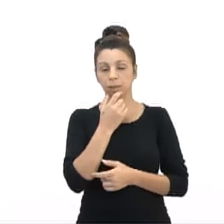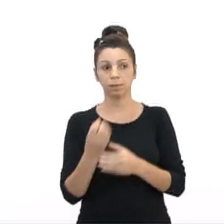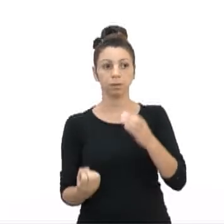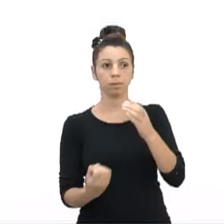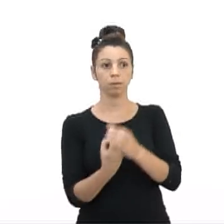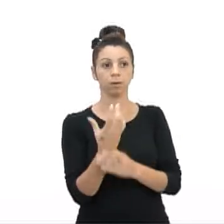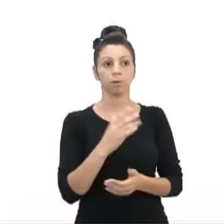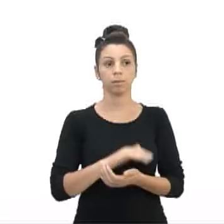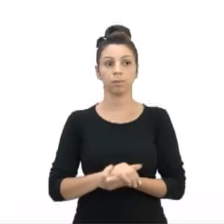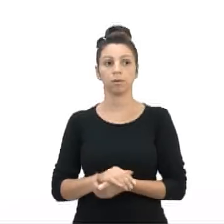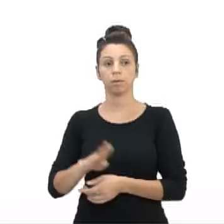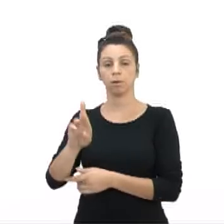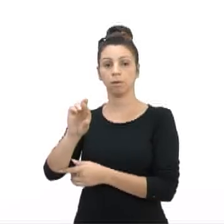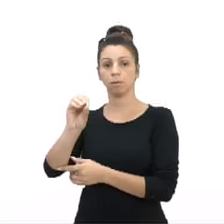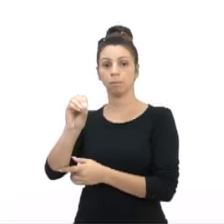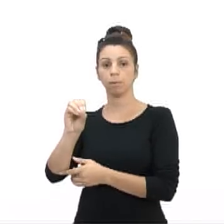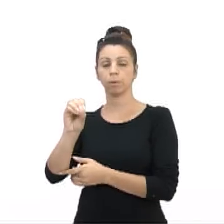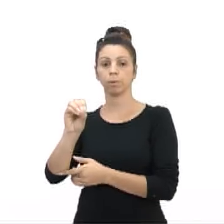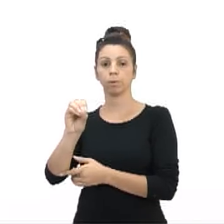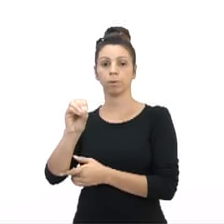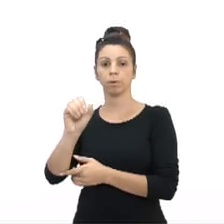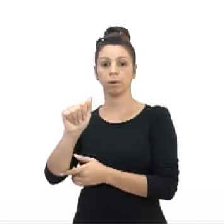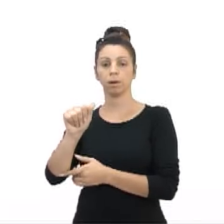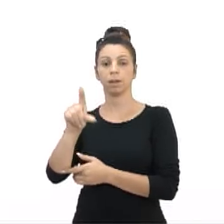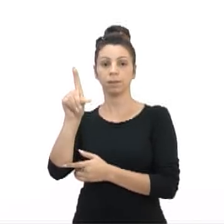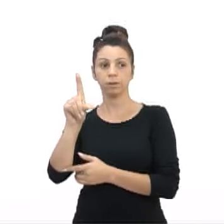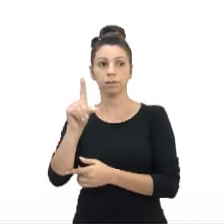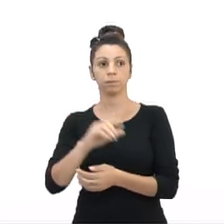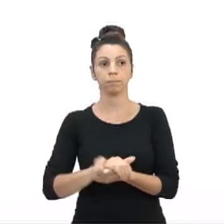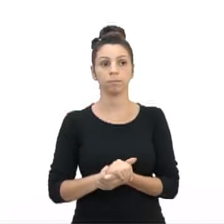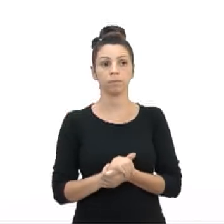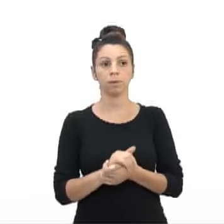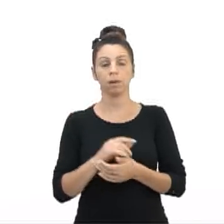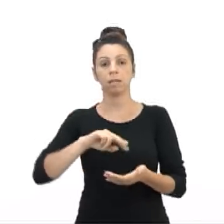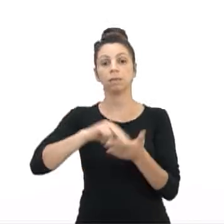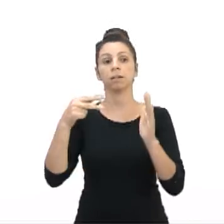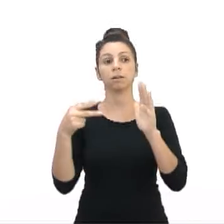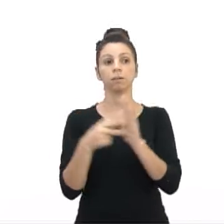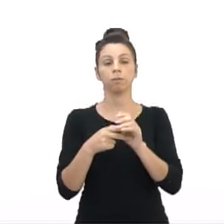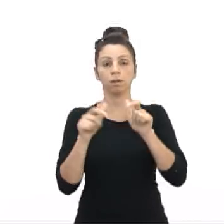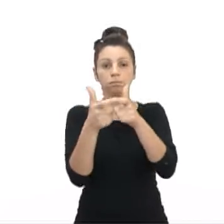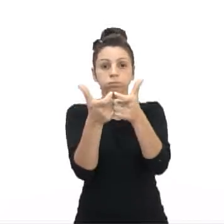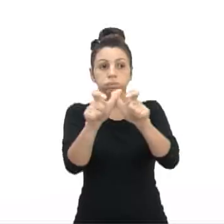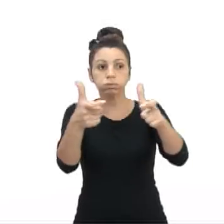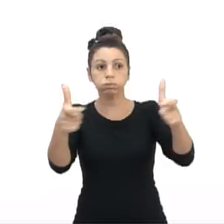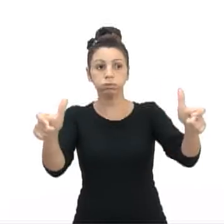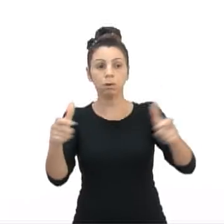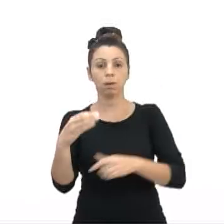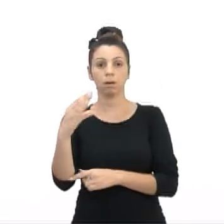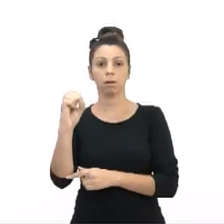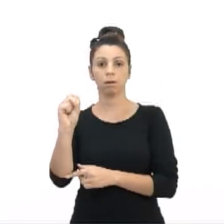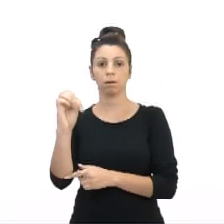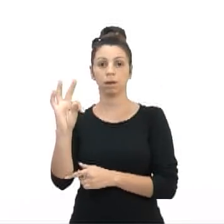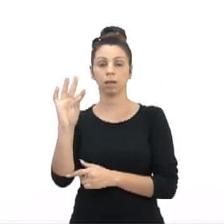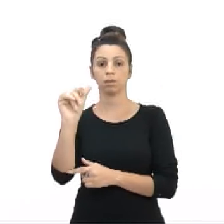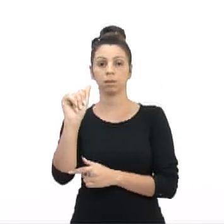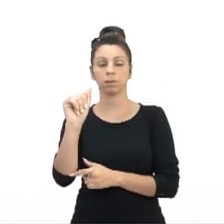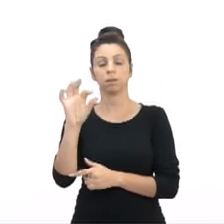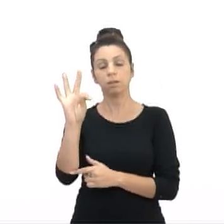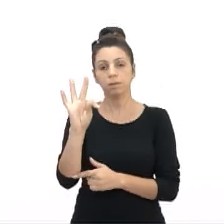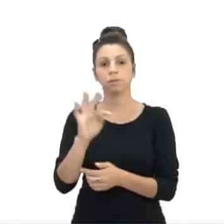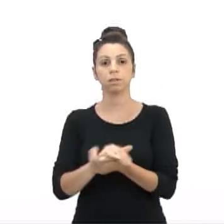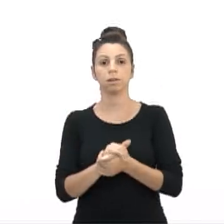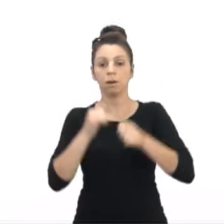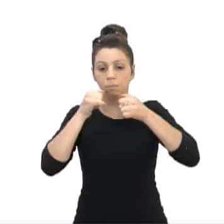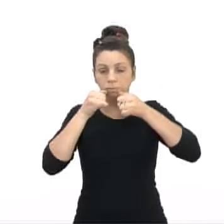Broad significa largo ou em larga escala, cast, enviar, projetar ou transmitir.